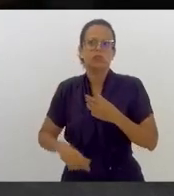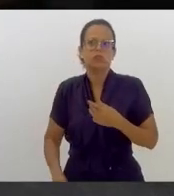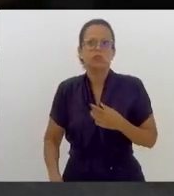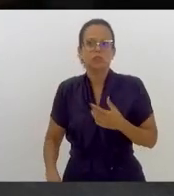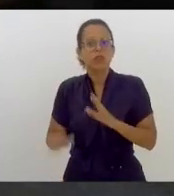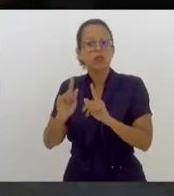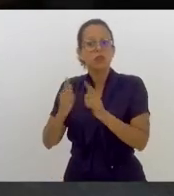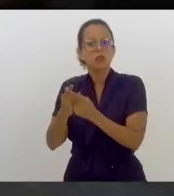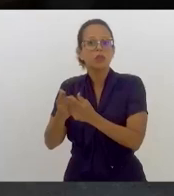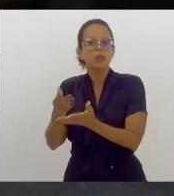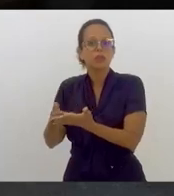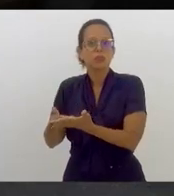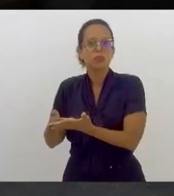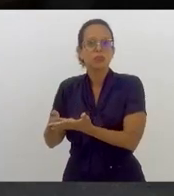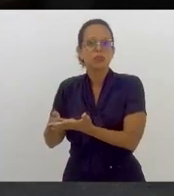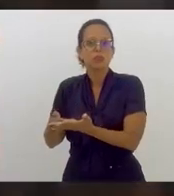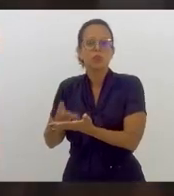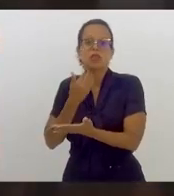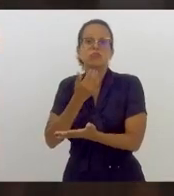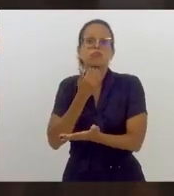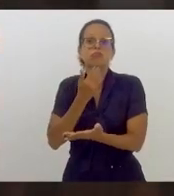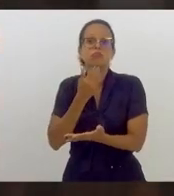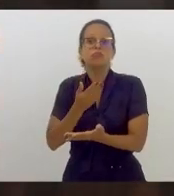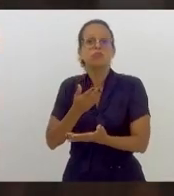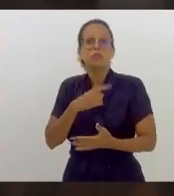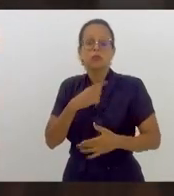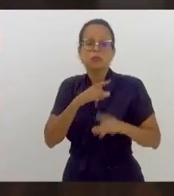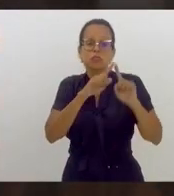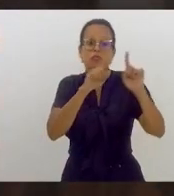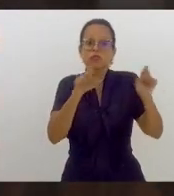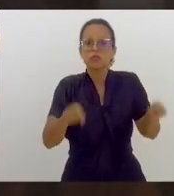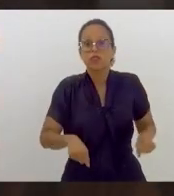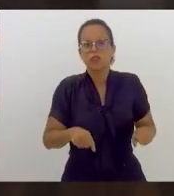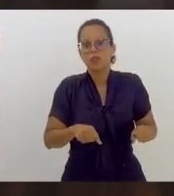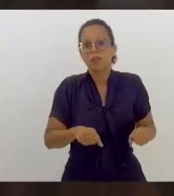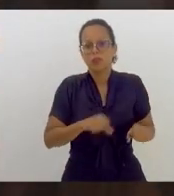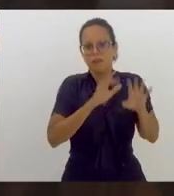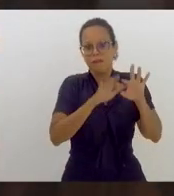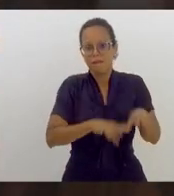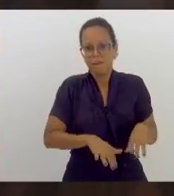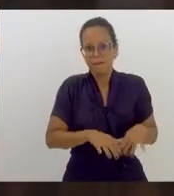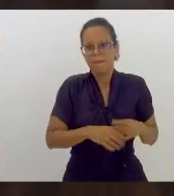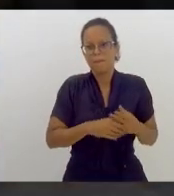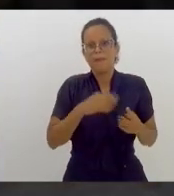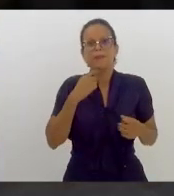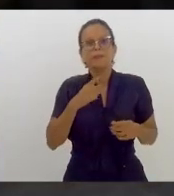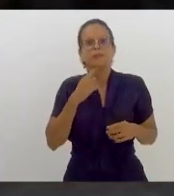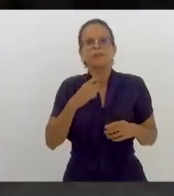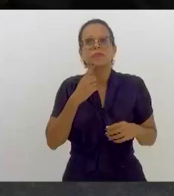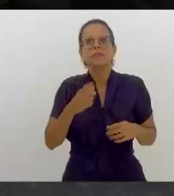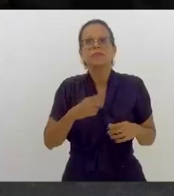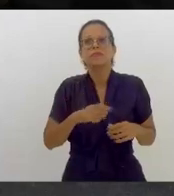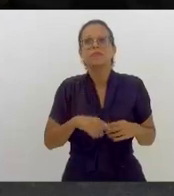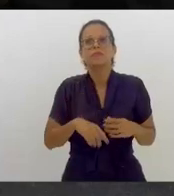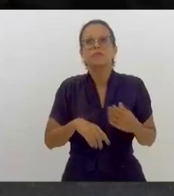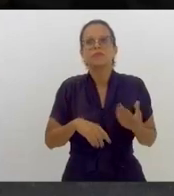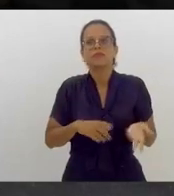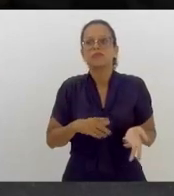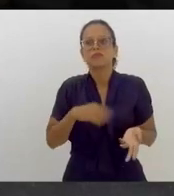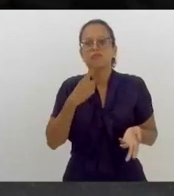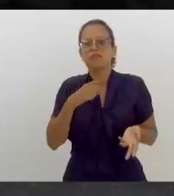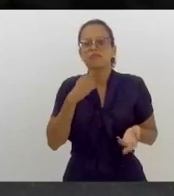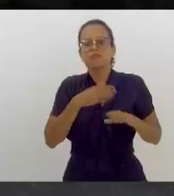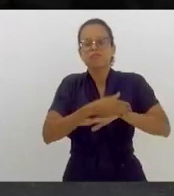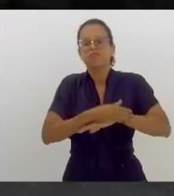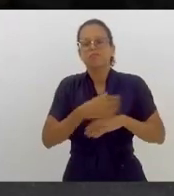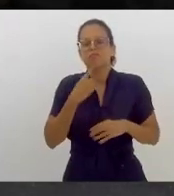no grupo votação. Eu sei, mas não adianta botar no grupo, tem que votar no sistema. Eu sei, mas possivelmente estão em trânsito, não conseguem entrar. Eu sei. O